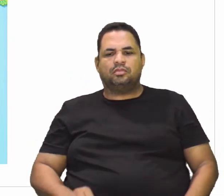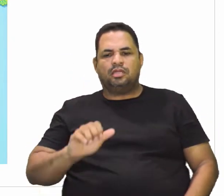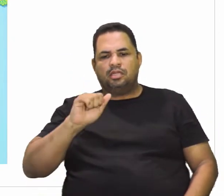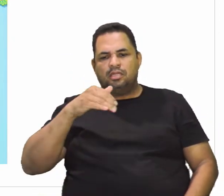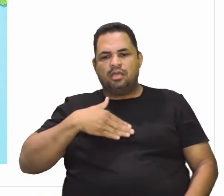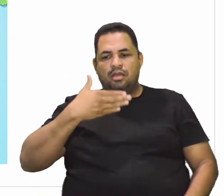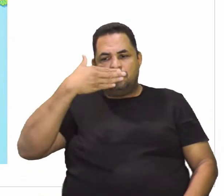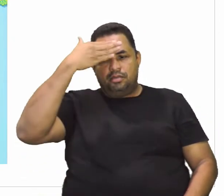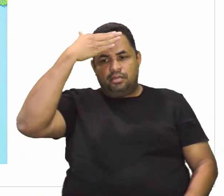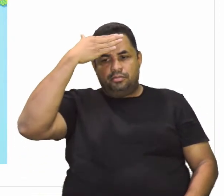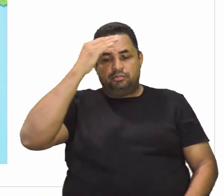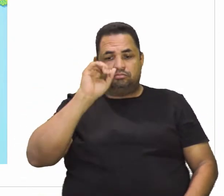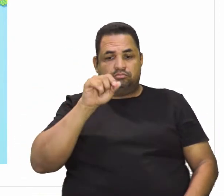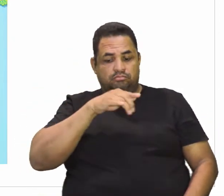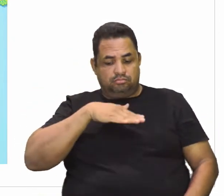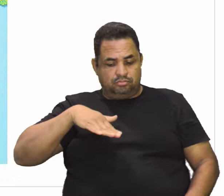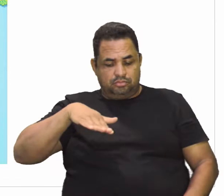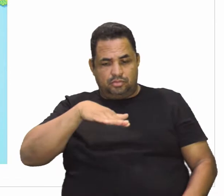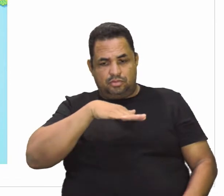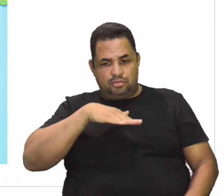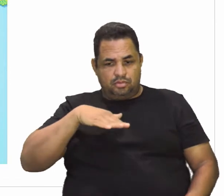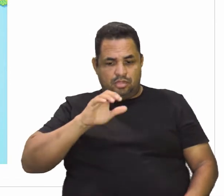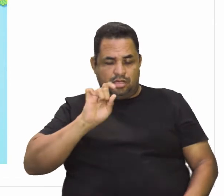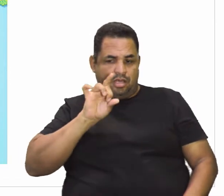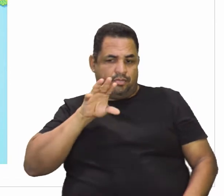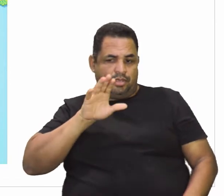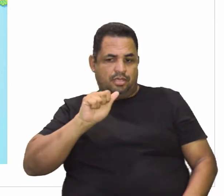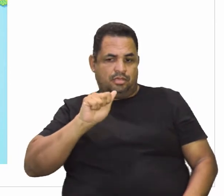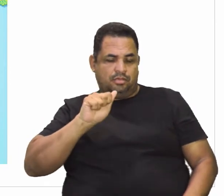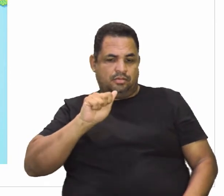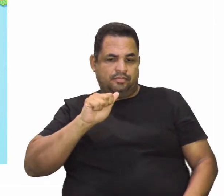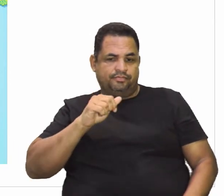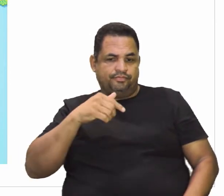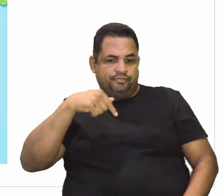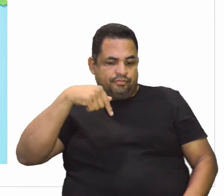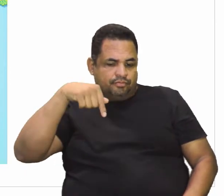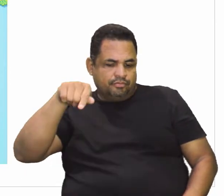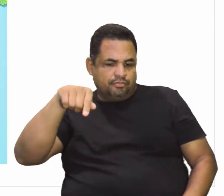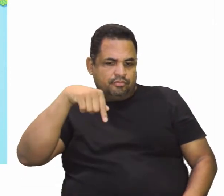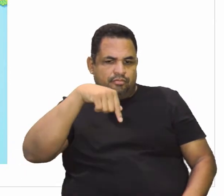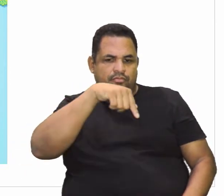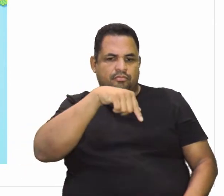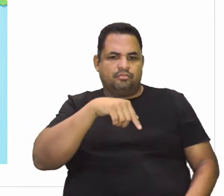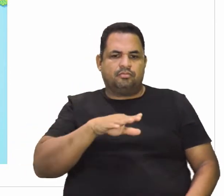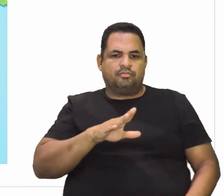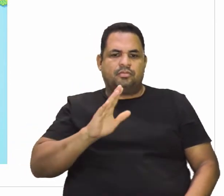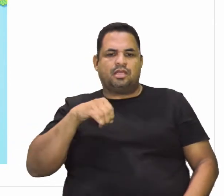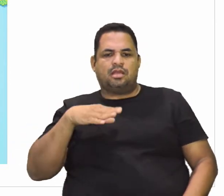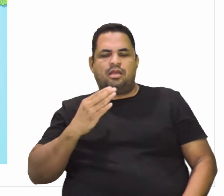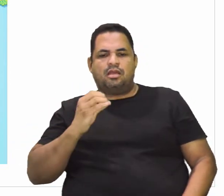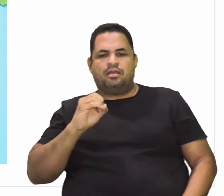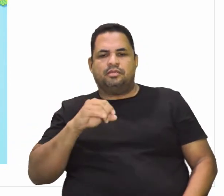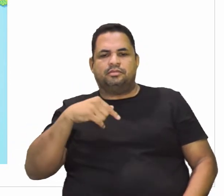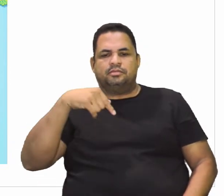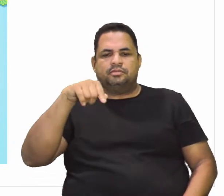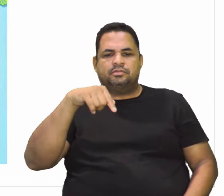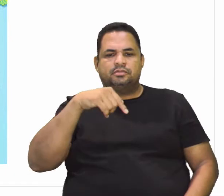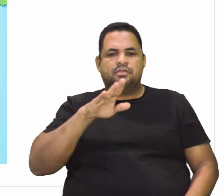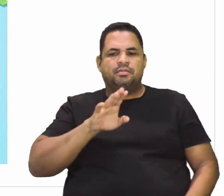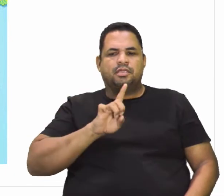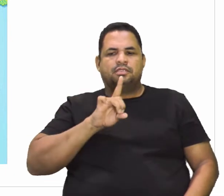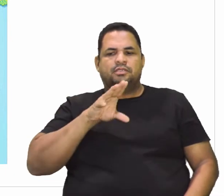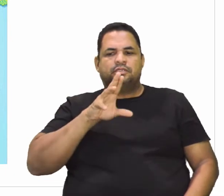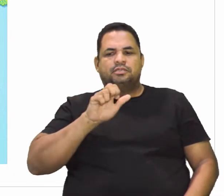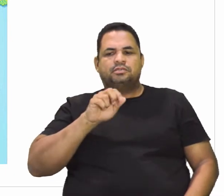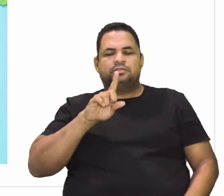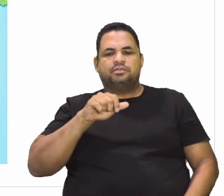na Arábia. Só que ele sai de Meca, onde está Caaba, e ele sai de Medina, que vai